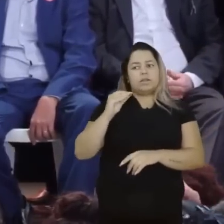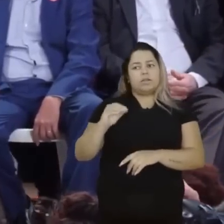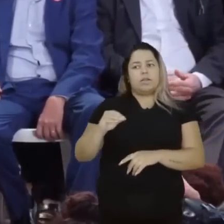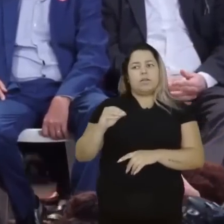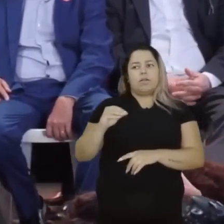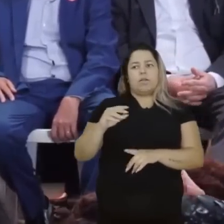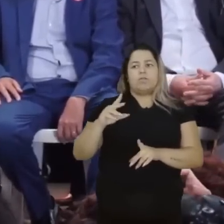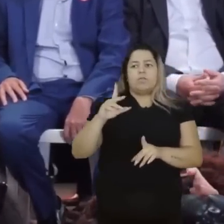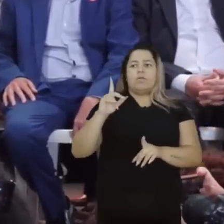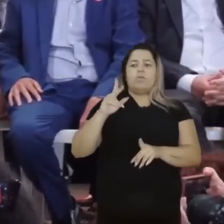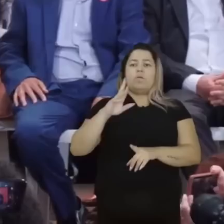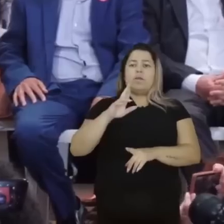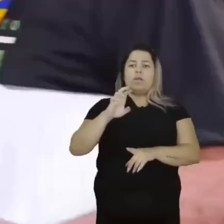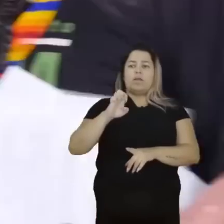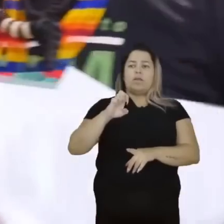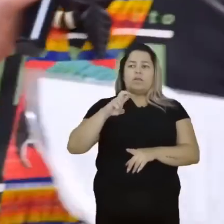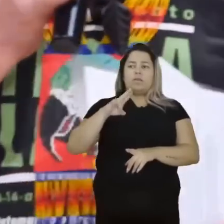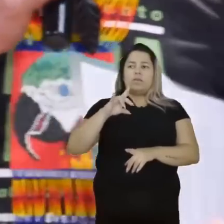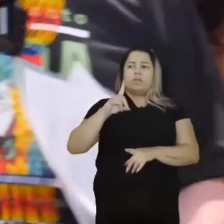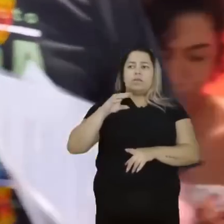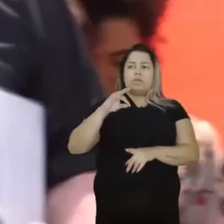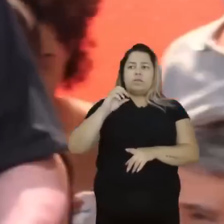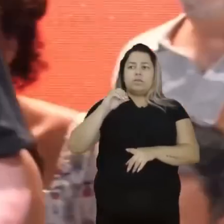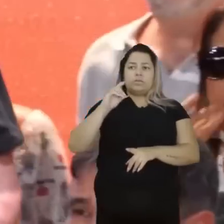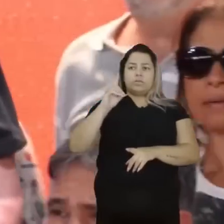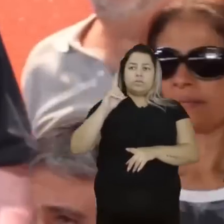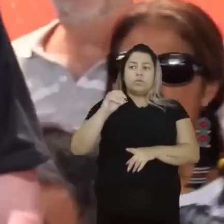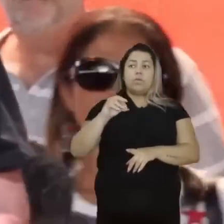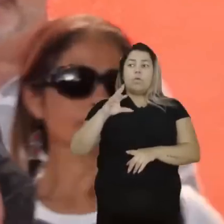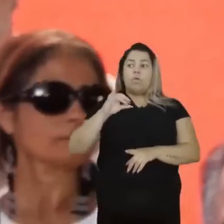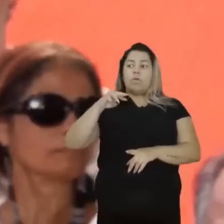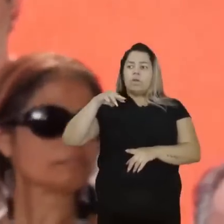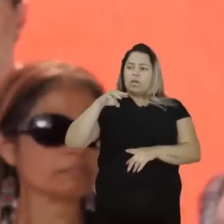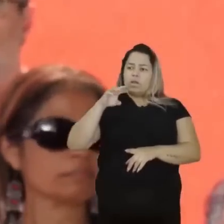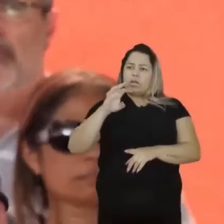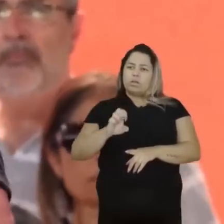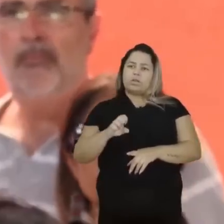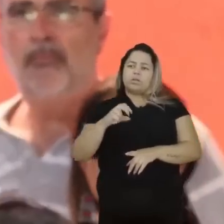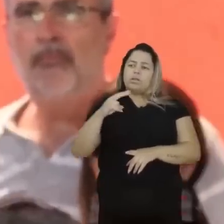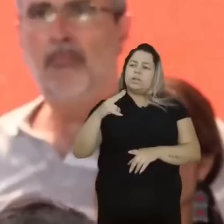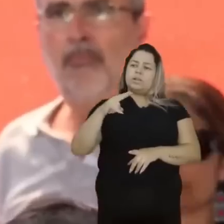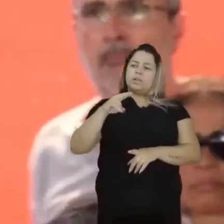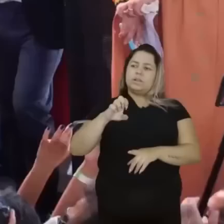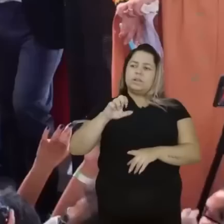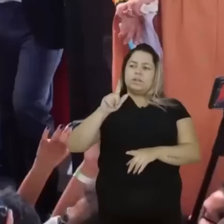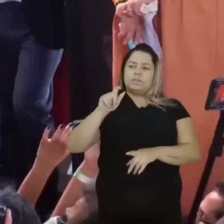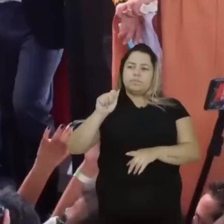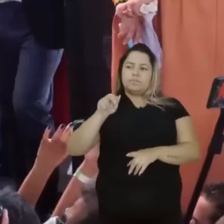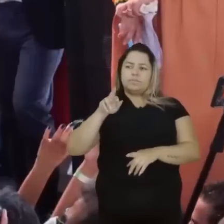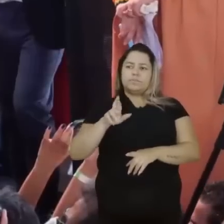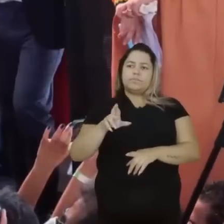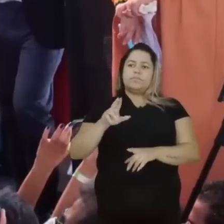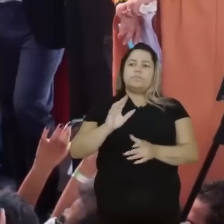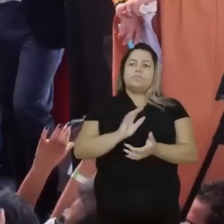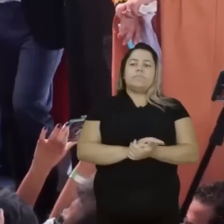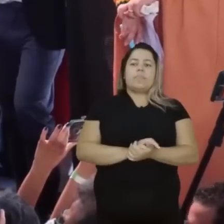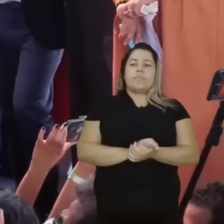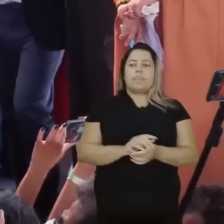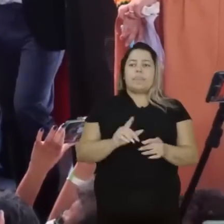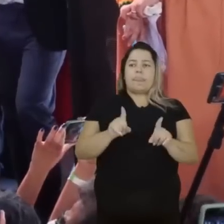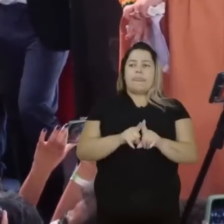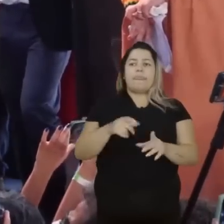estão reivindicando. O crime é só reivindicar. Negar já está dado de barato, que